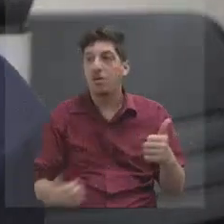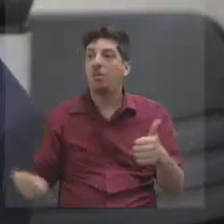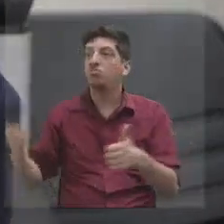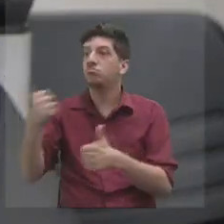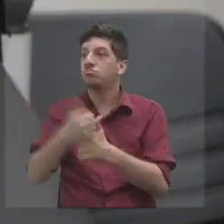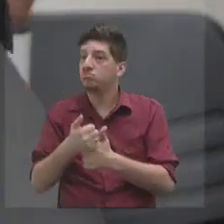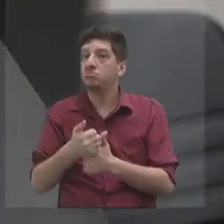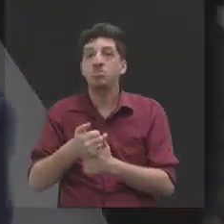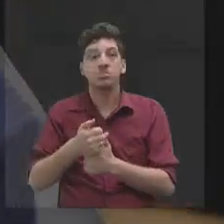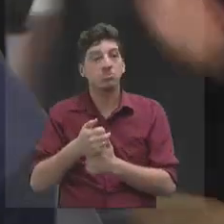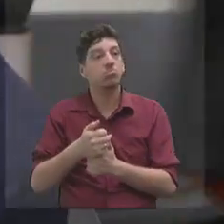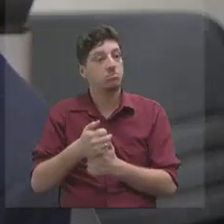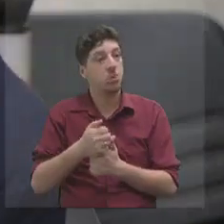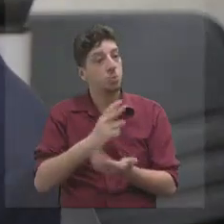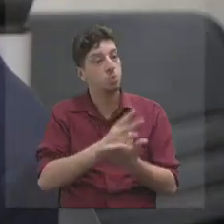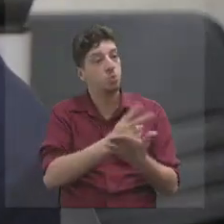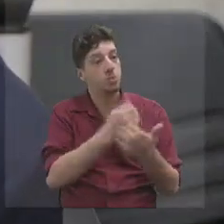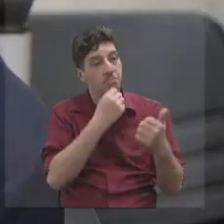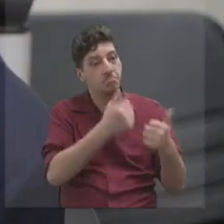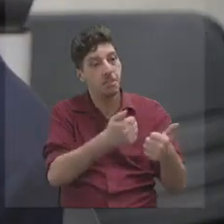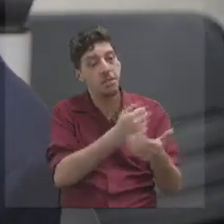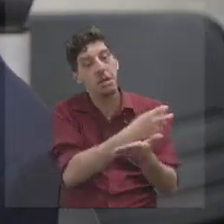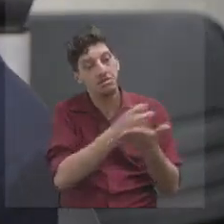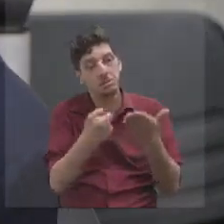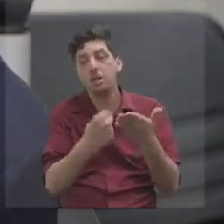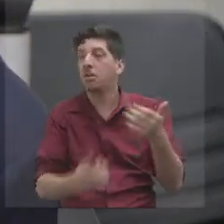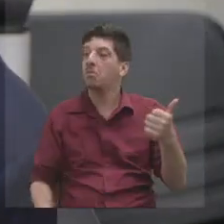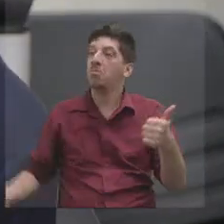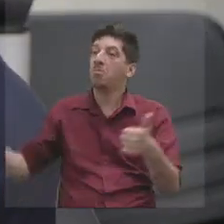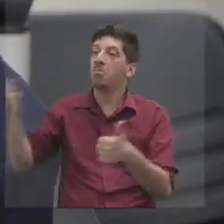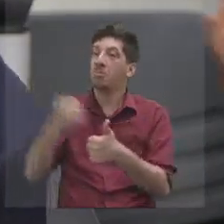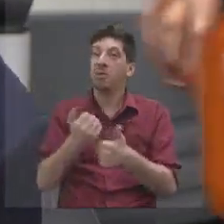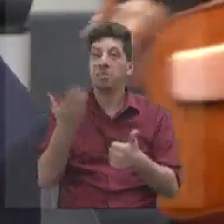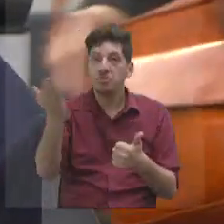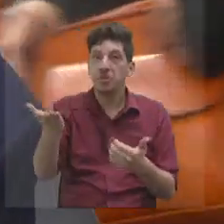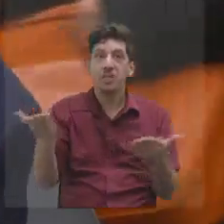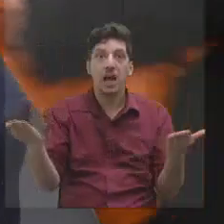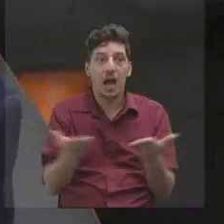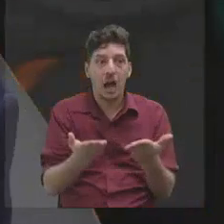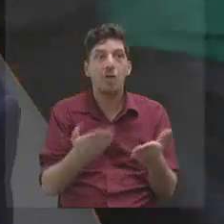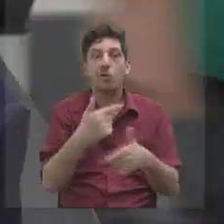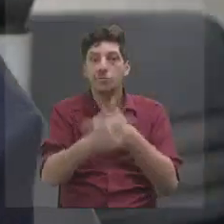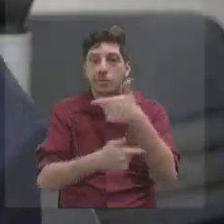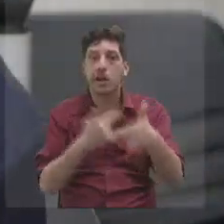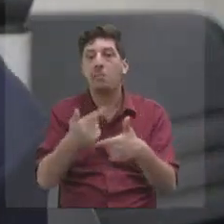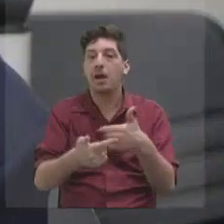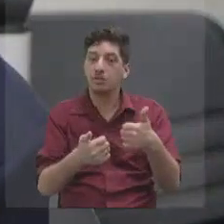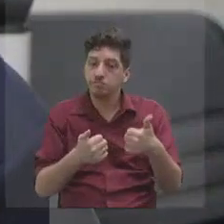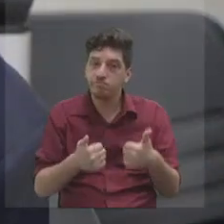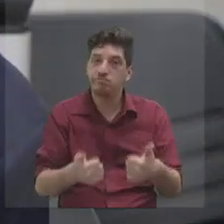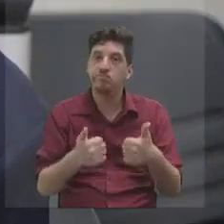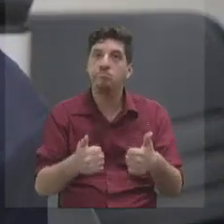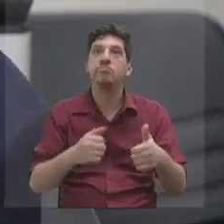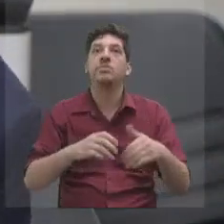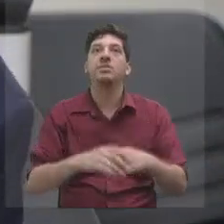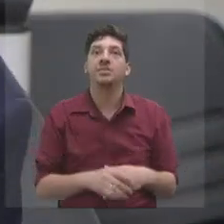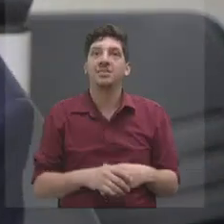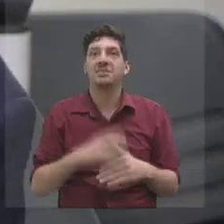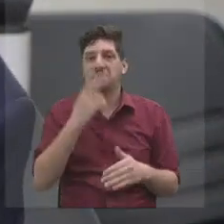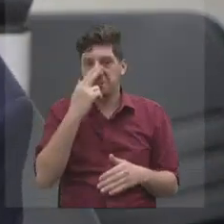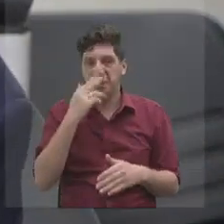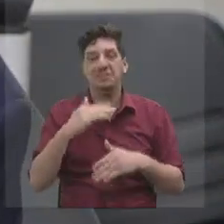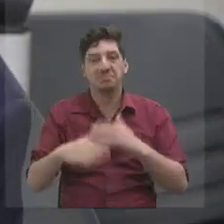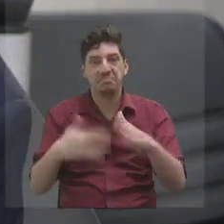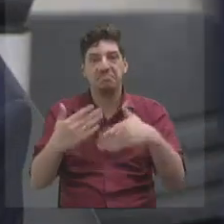saiu marcado veio Pedro Bruno só pode ter aí um intervalo aí para começar a sentar